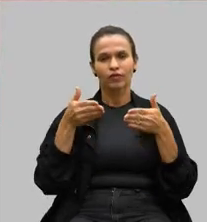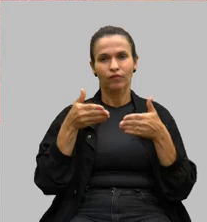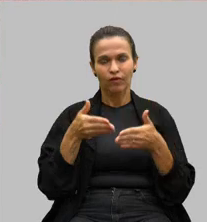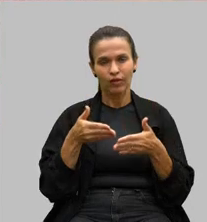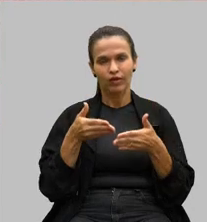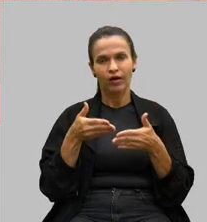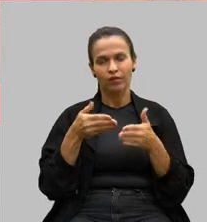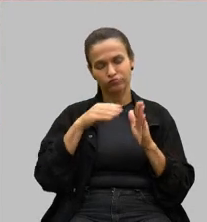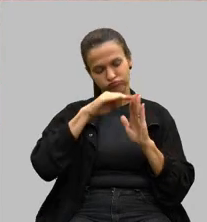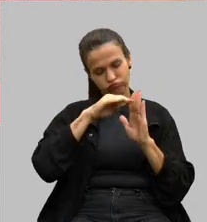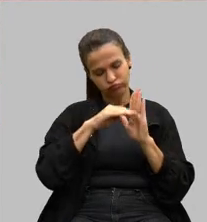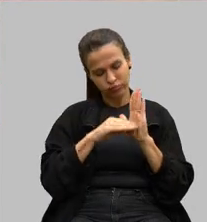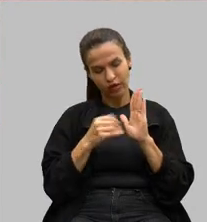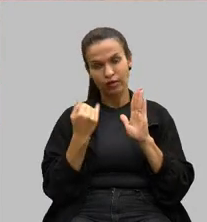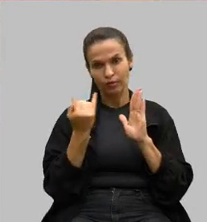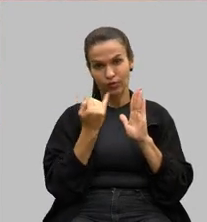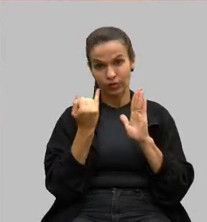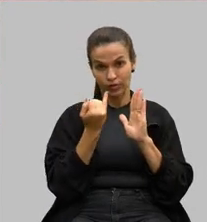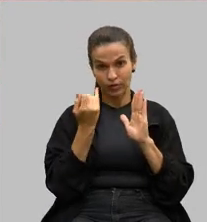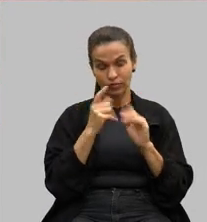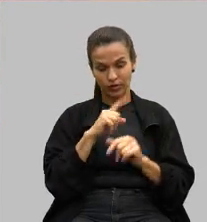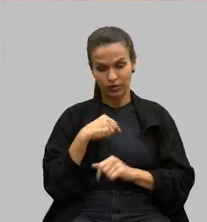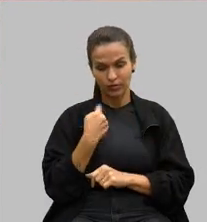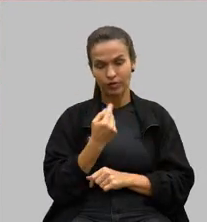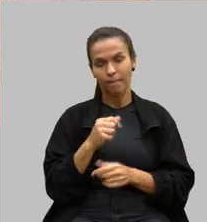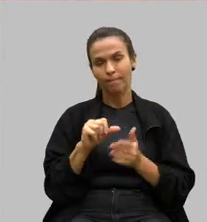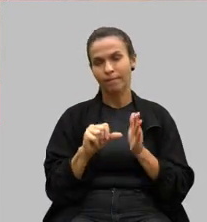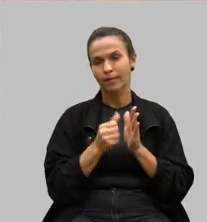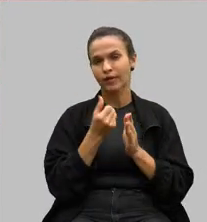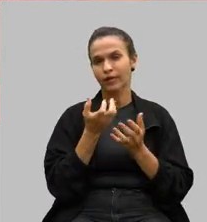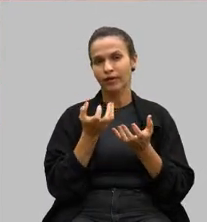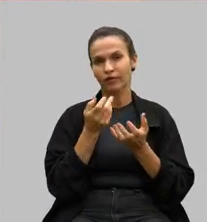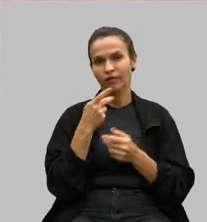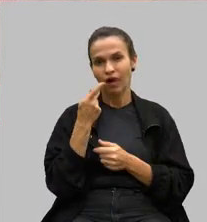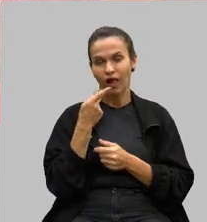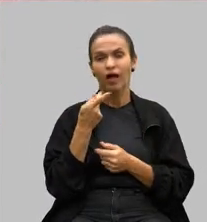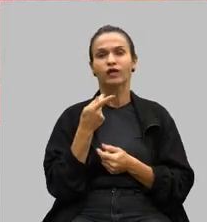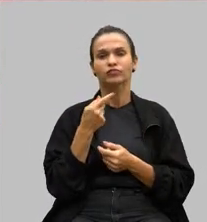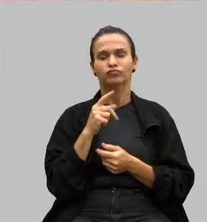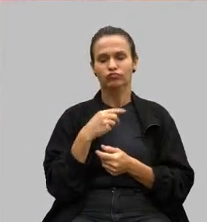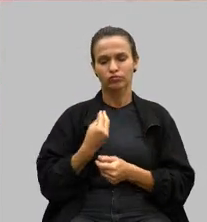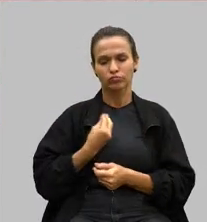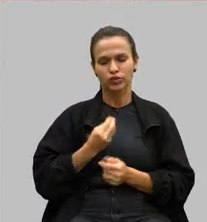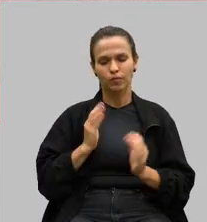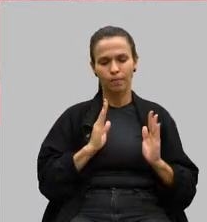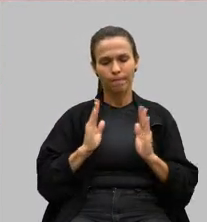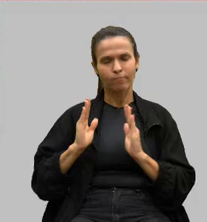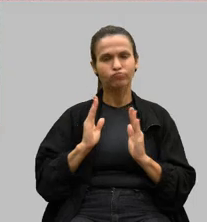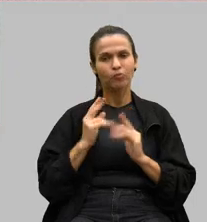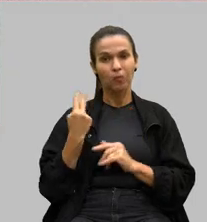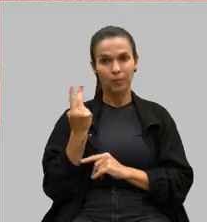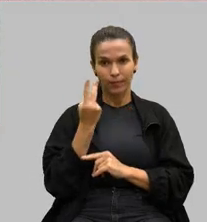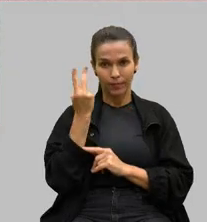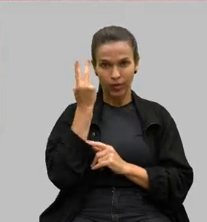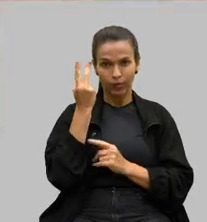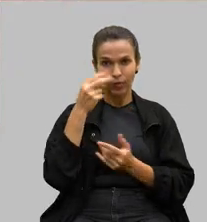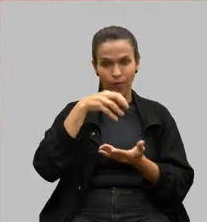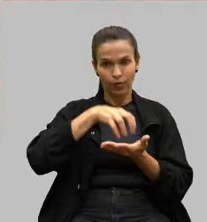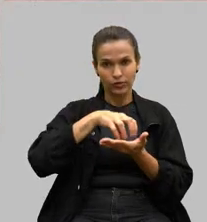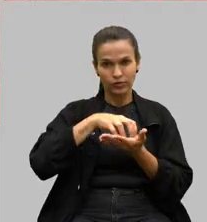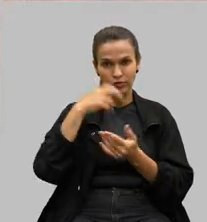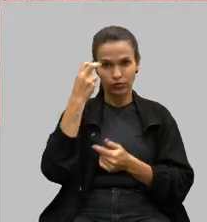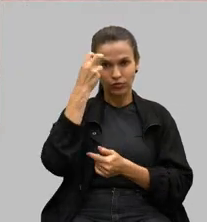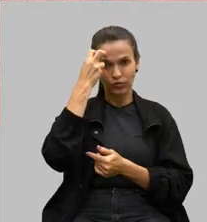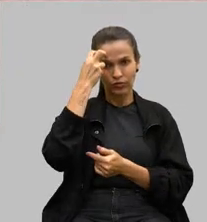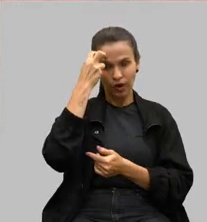questões que são muito importantes para nós primeiro dizer que a gente nunca teve num momento tão rico pro setor cultural no